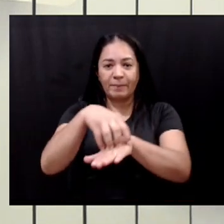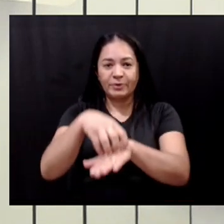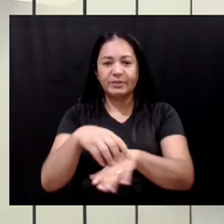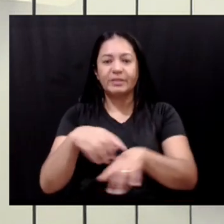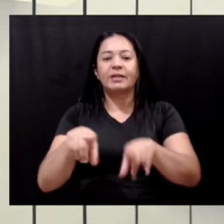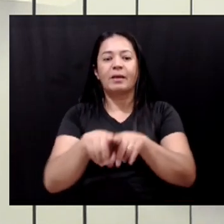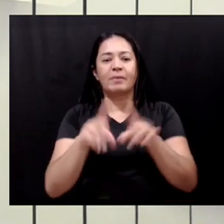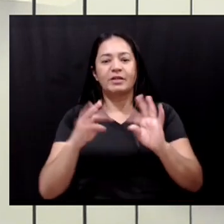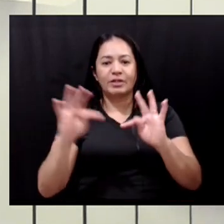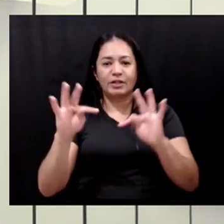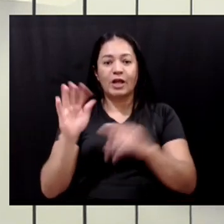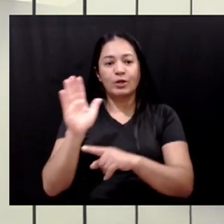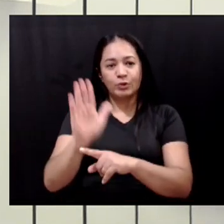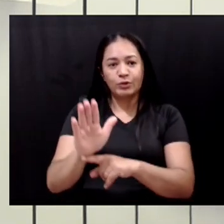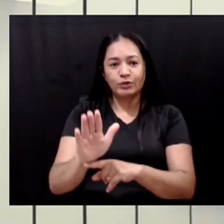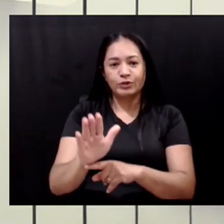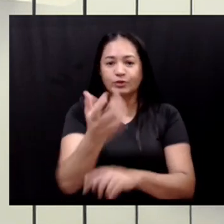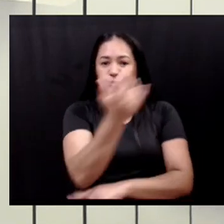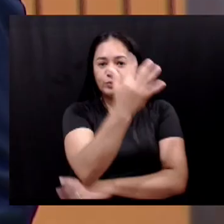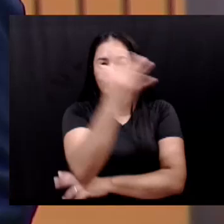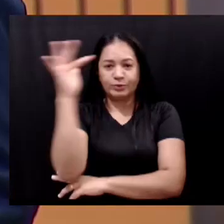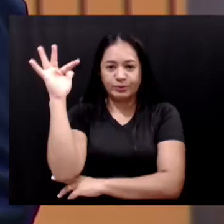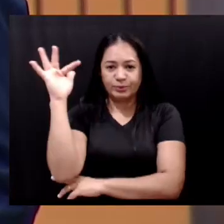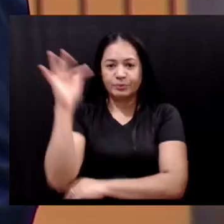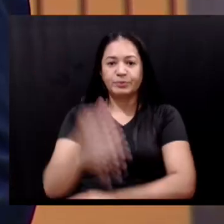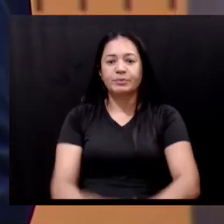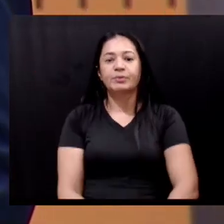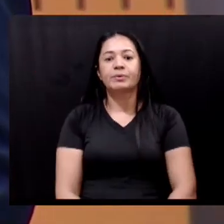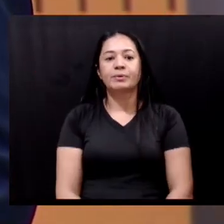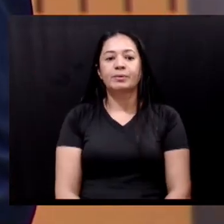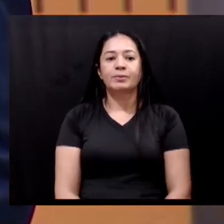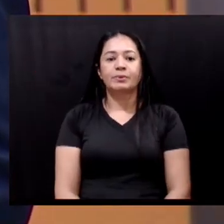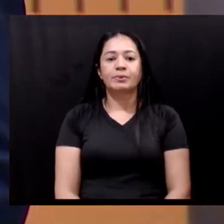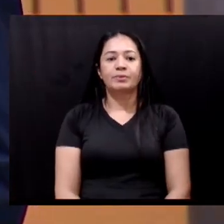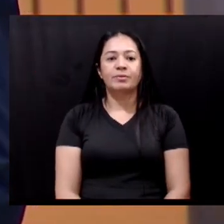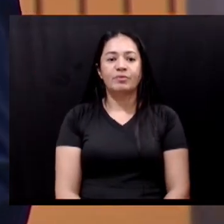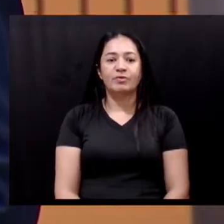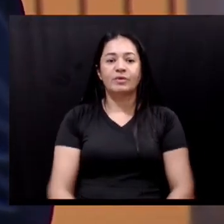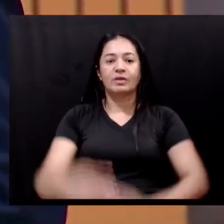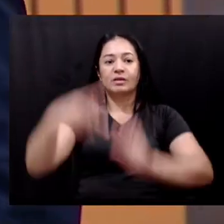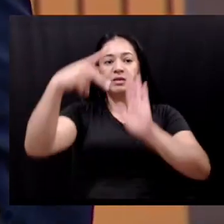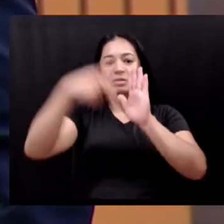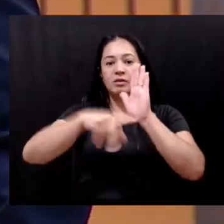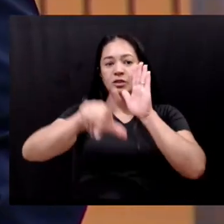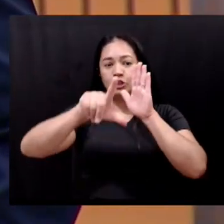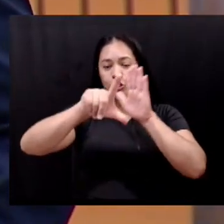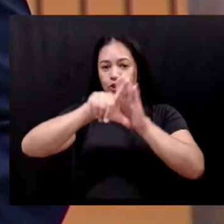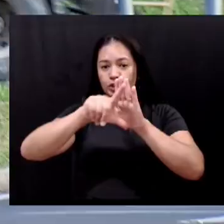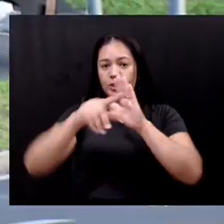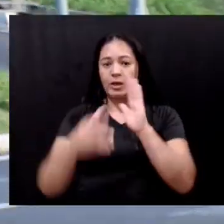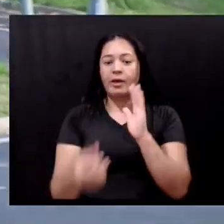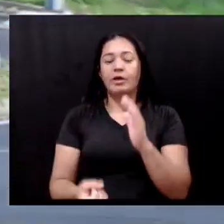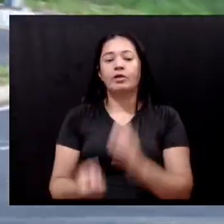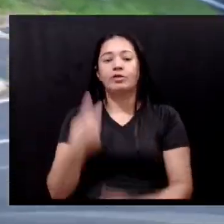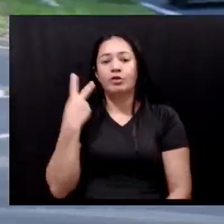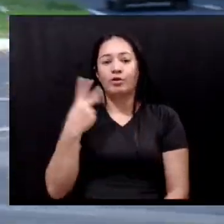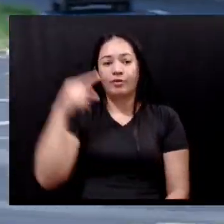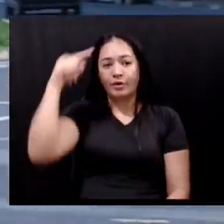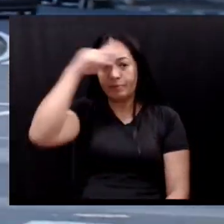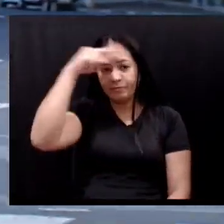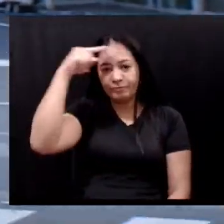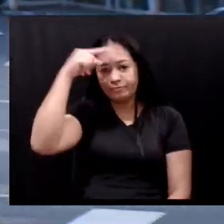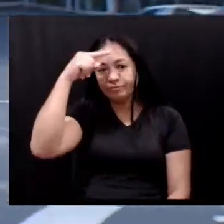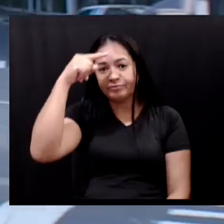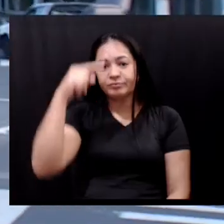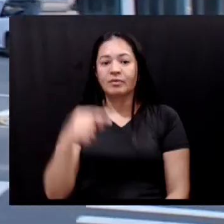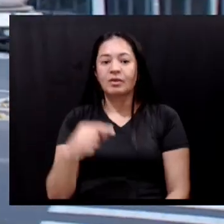meio ambiente. Um projeto de lei ordinária de autoria do vereador Felipe Marquesi autoriza a